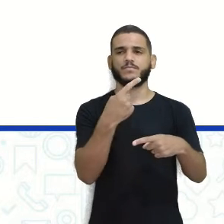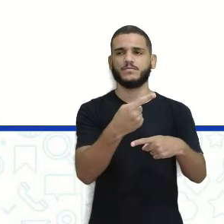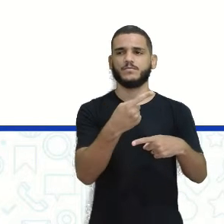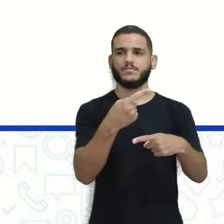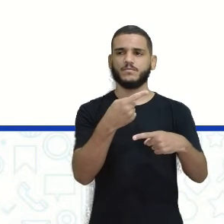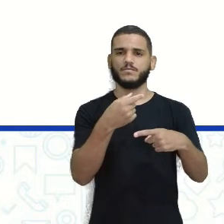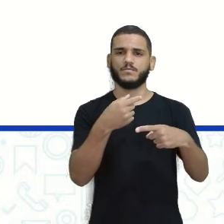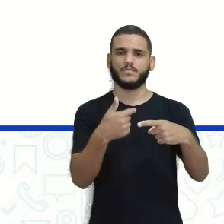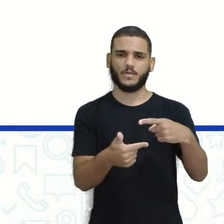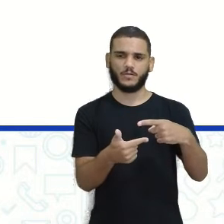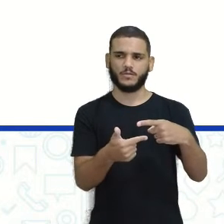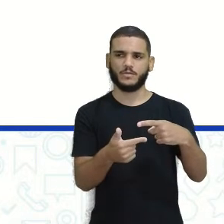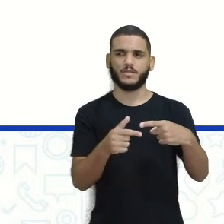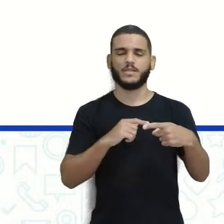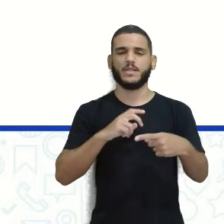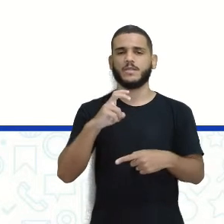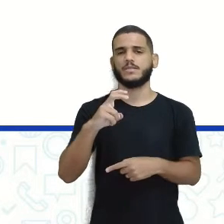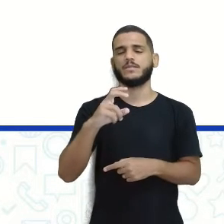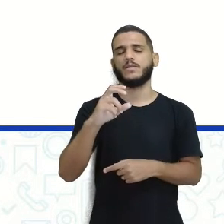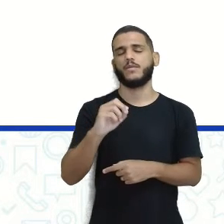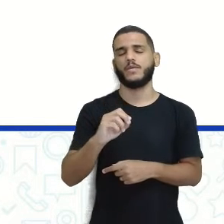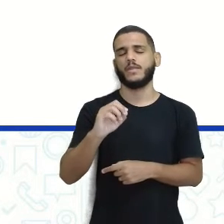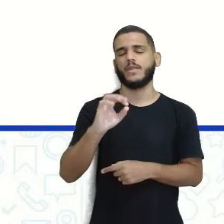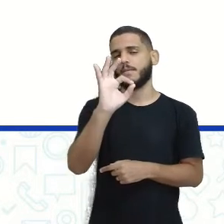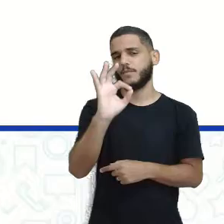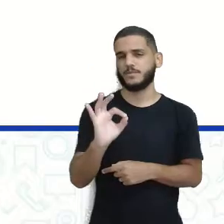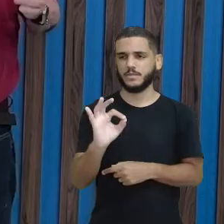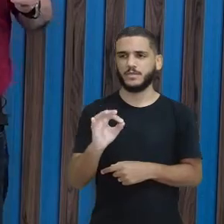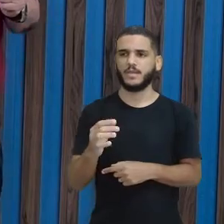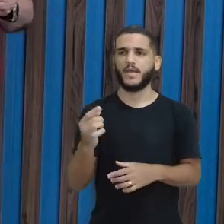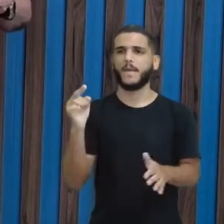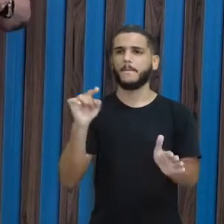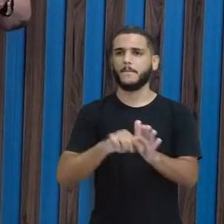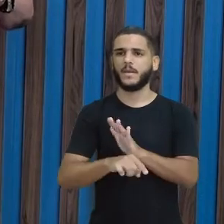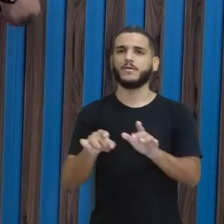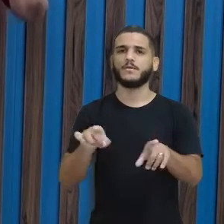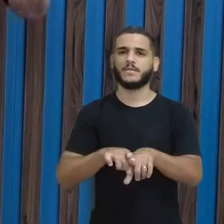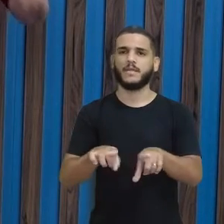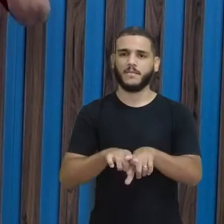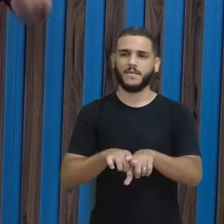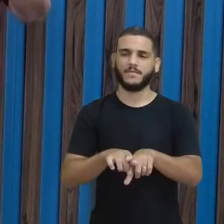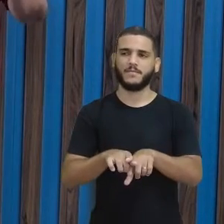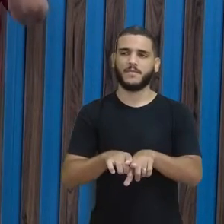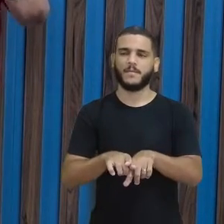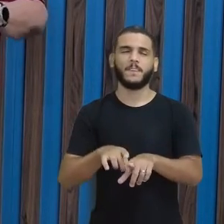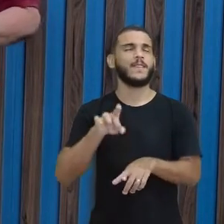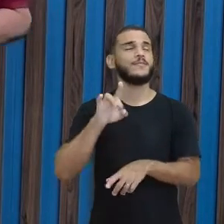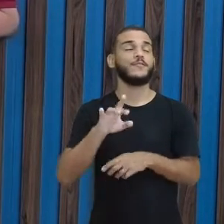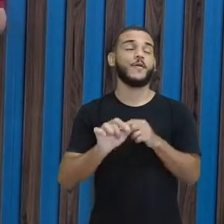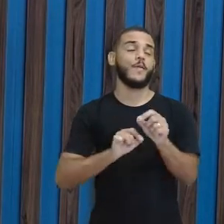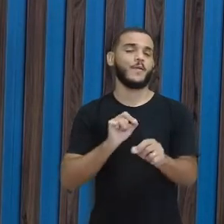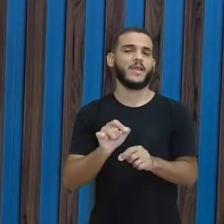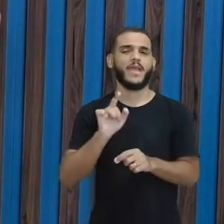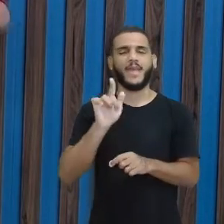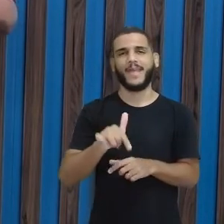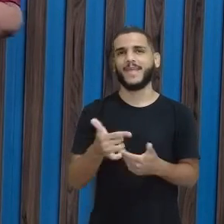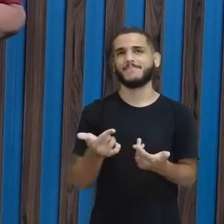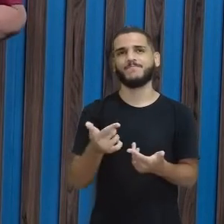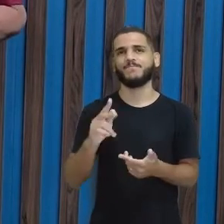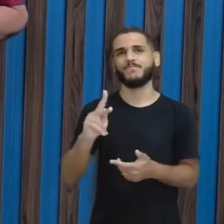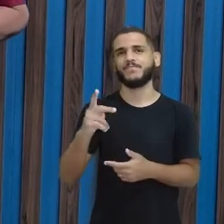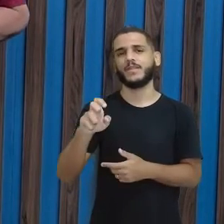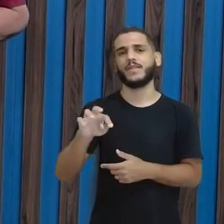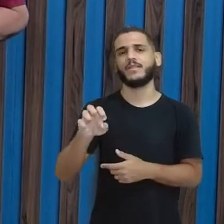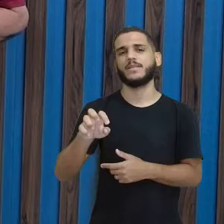ao meio. Eu vou ter 50%. Porém, eu fiz outra pergunta na questão. Eu não quero apenas que seja heterozigoto, pessoal.